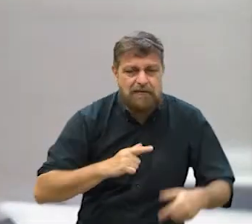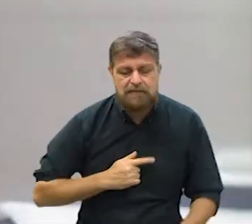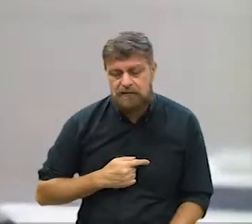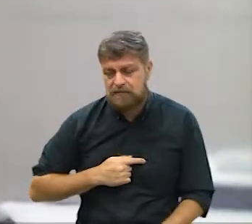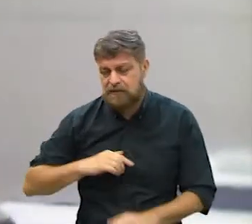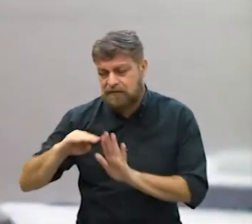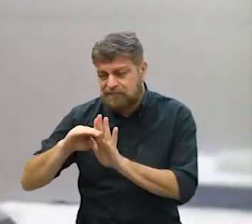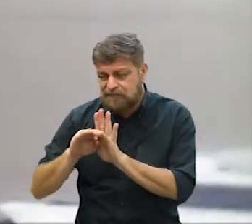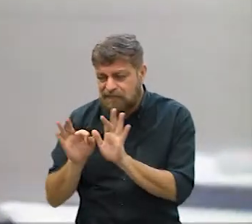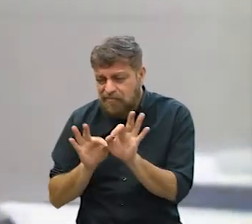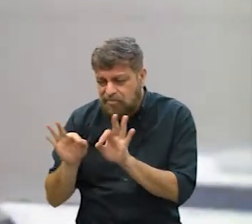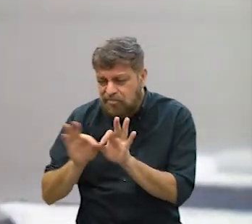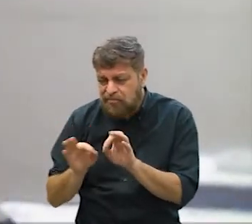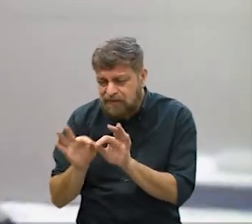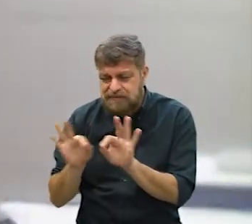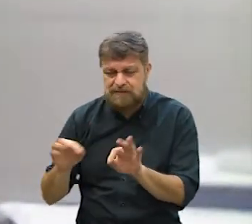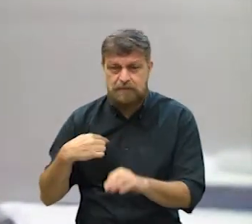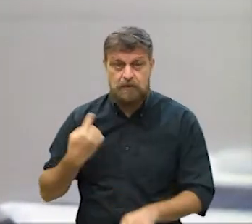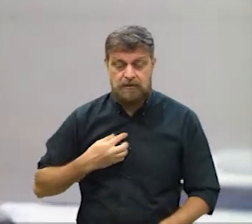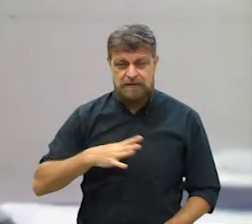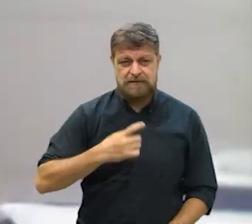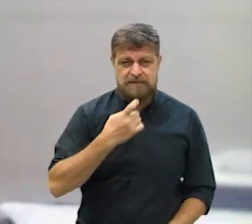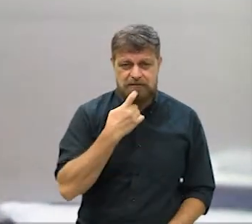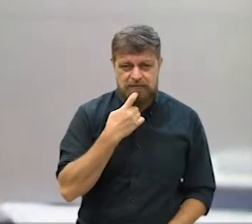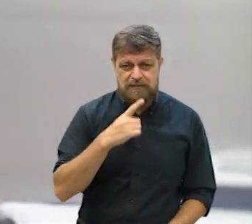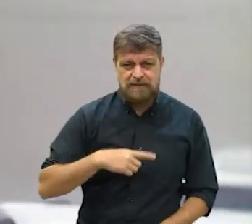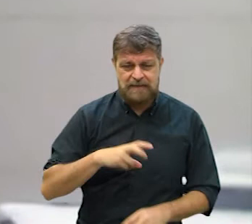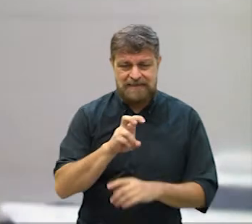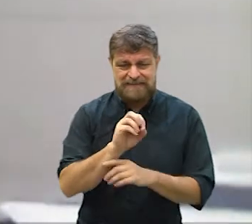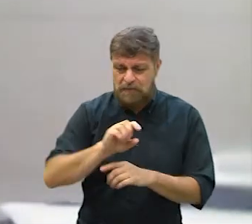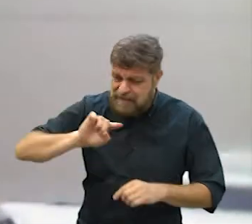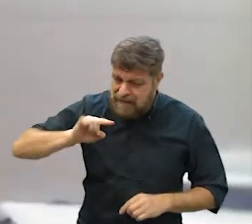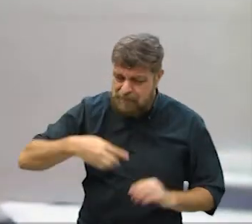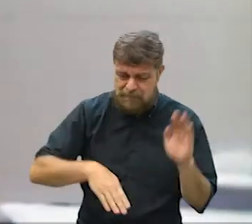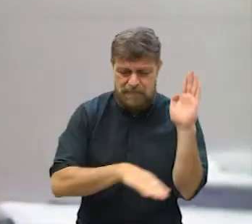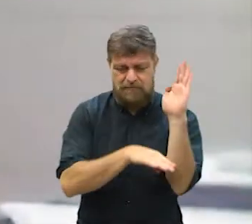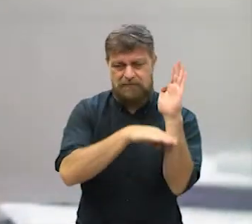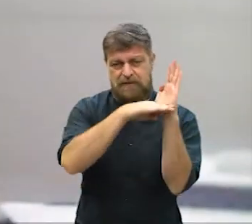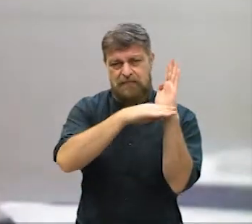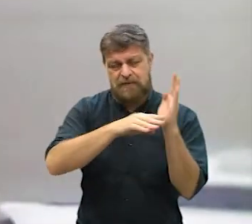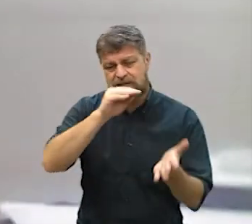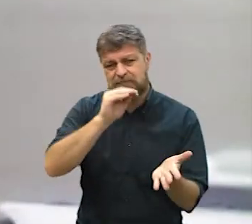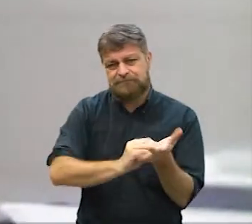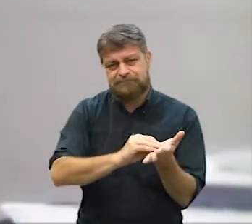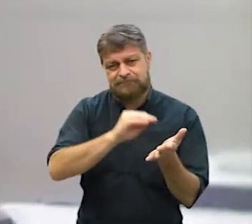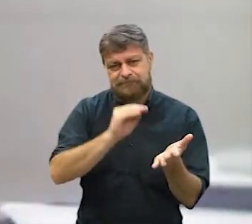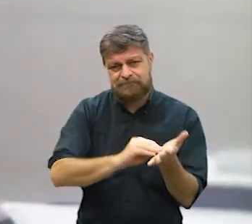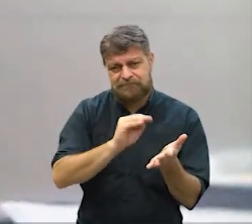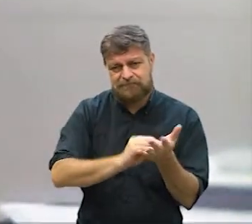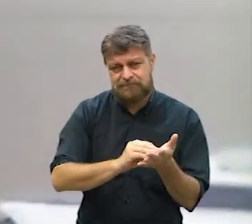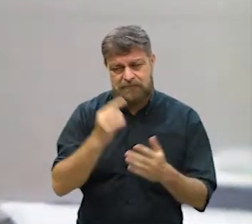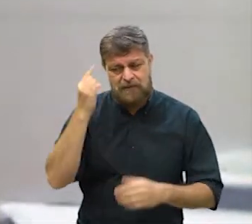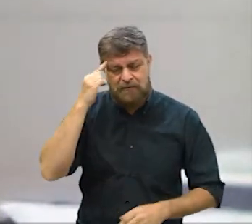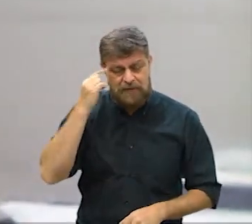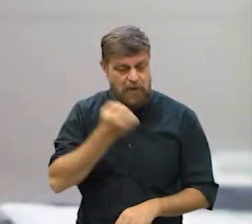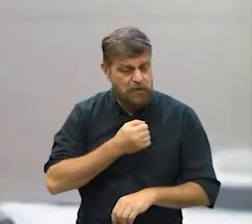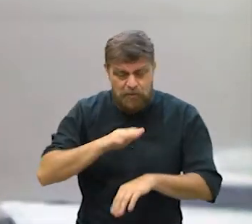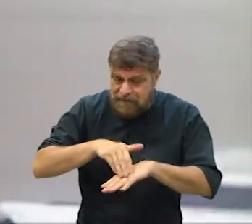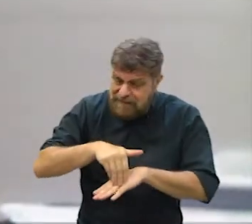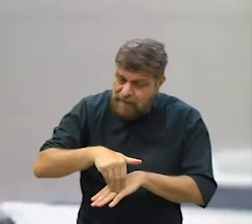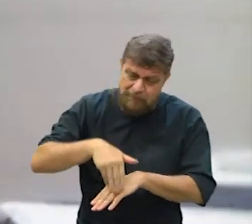Nós temos uma carência em Campinas de umas 50 mil habitações, né? Ou mais.